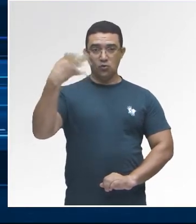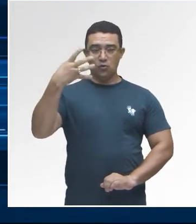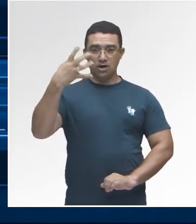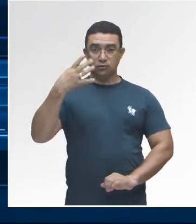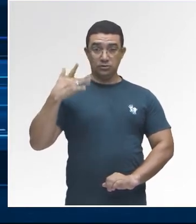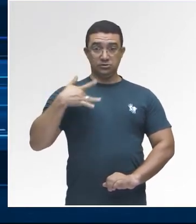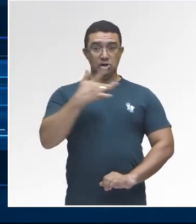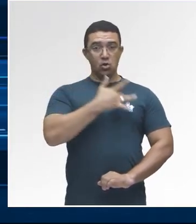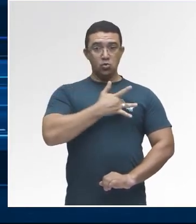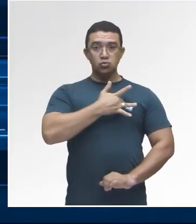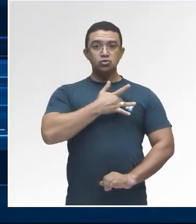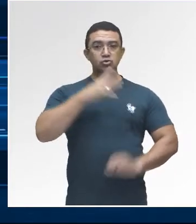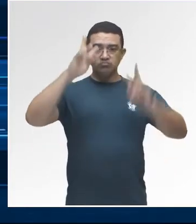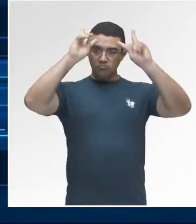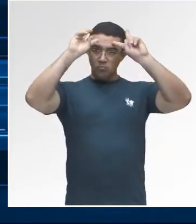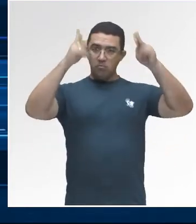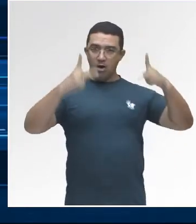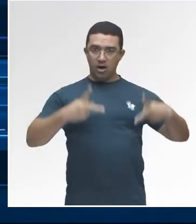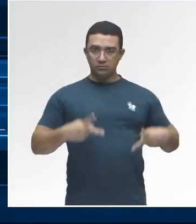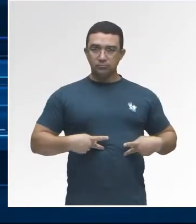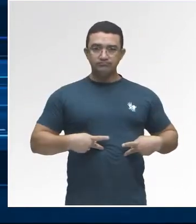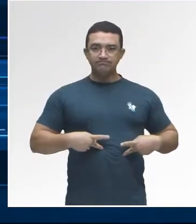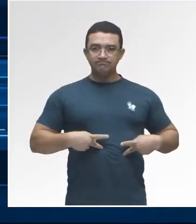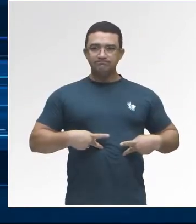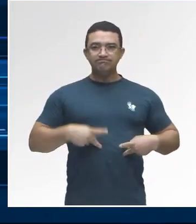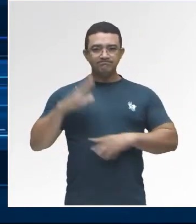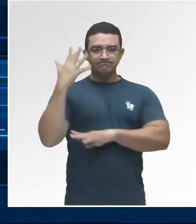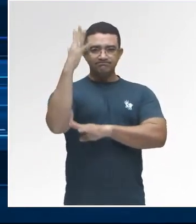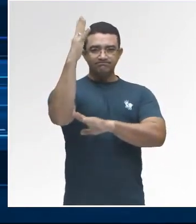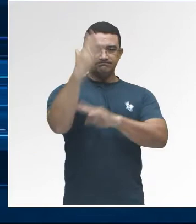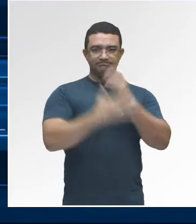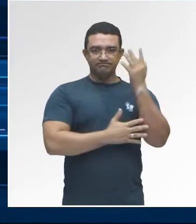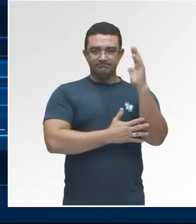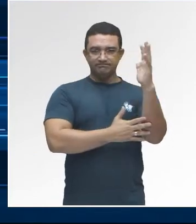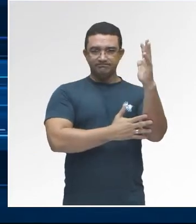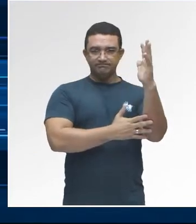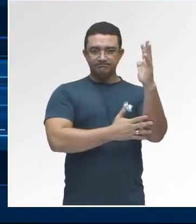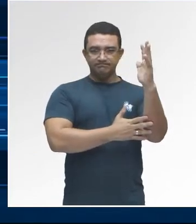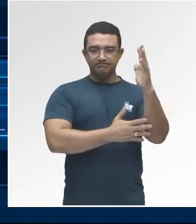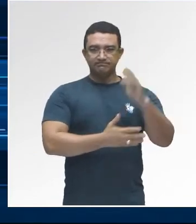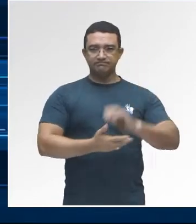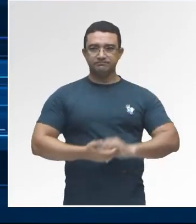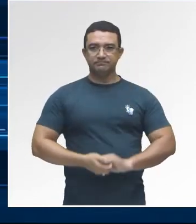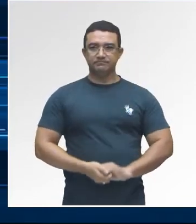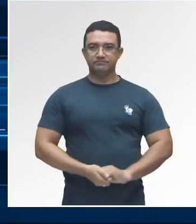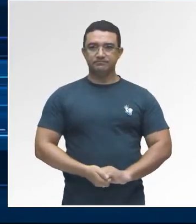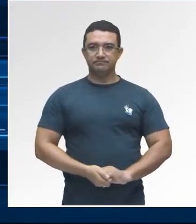Habilidade 4. Human Health and Environment.